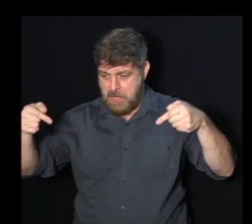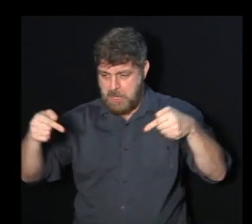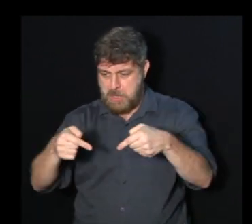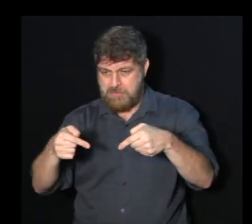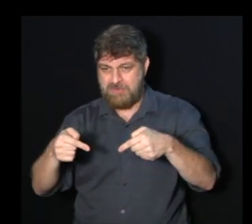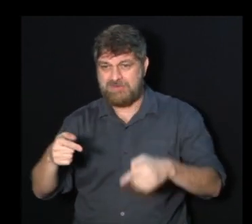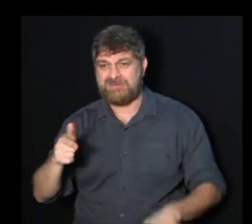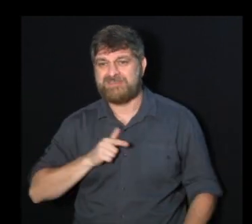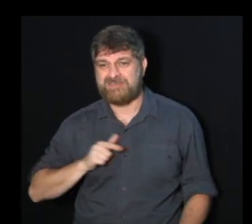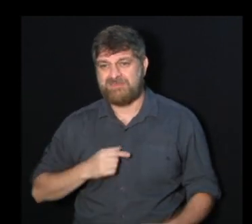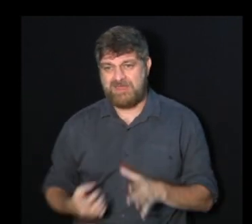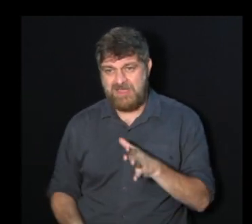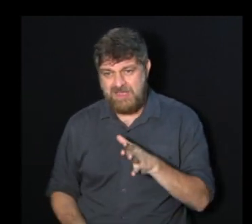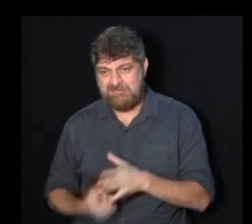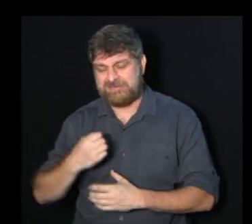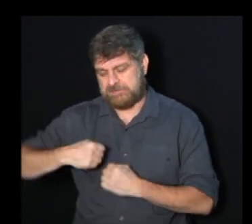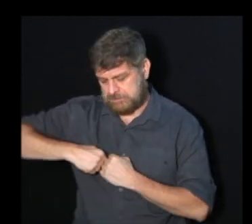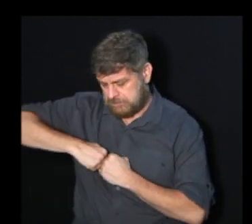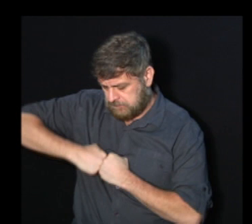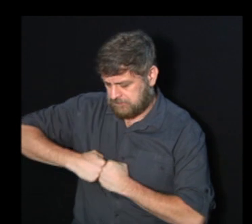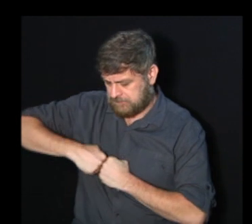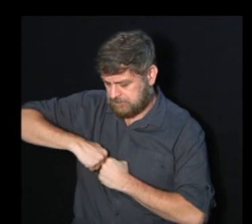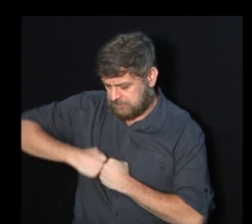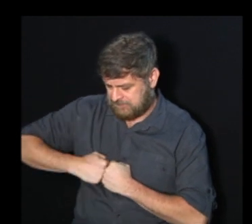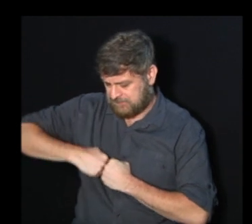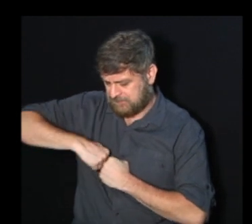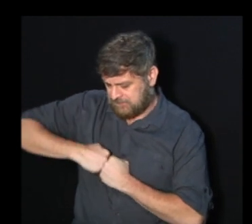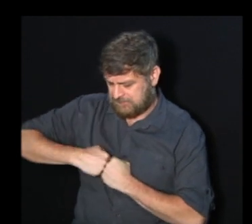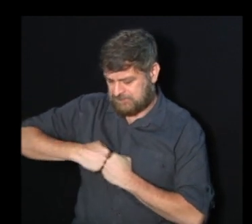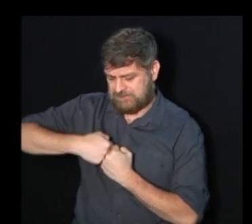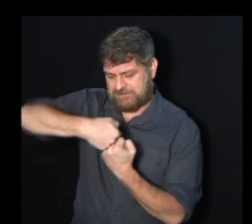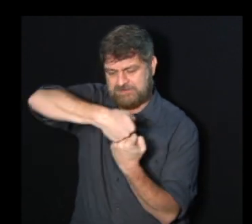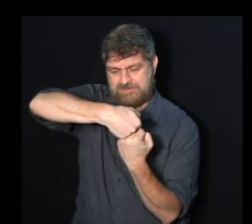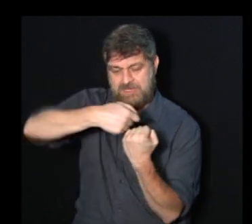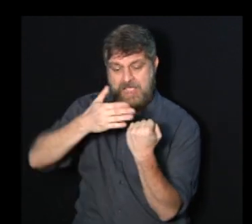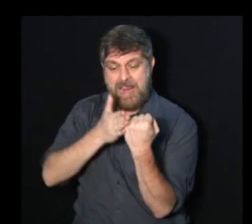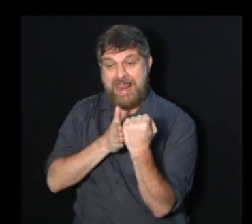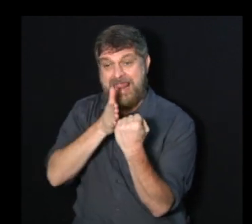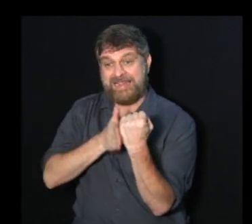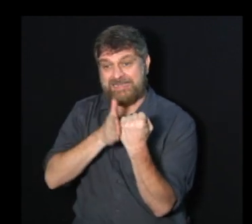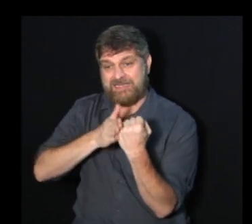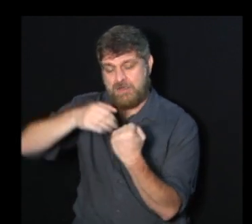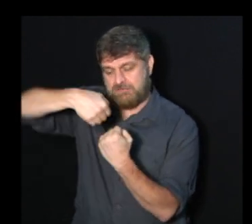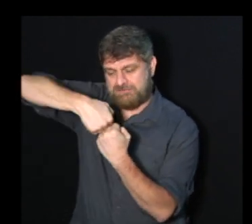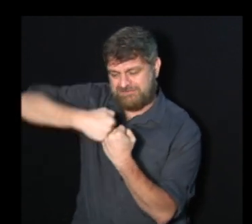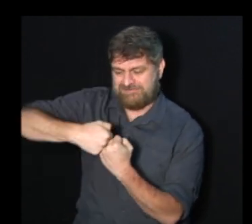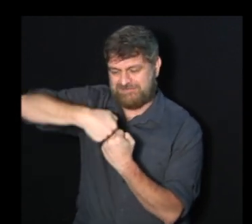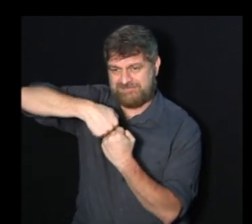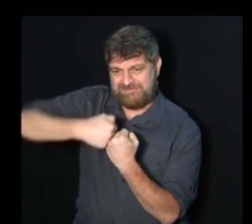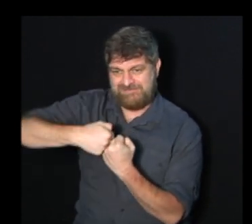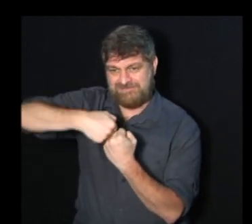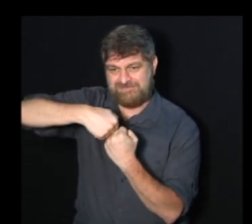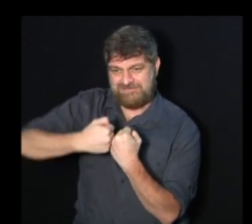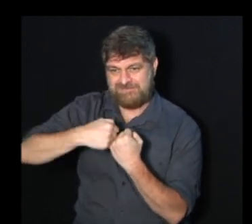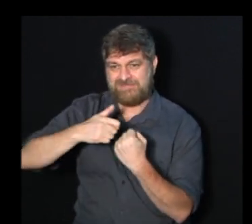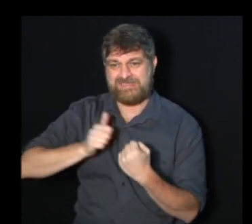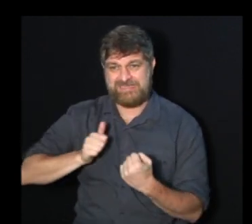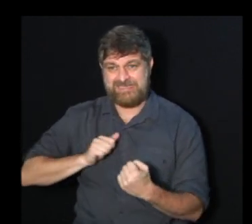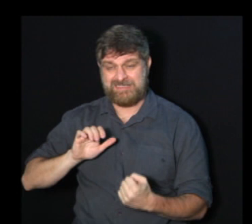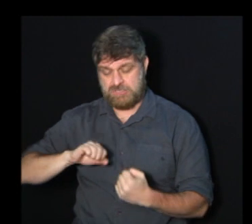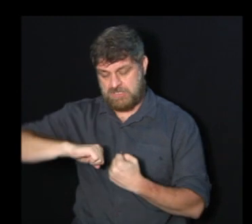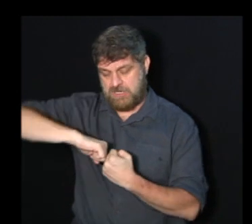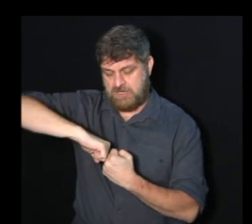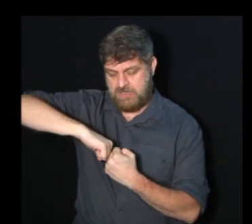desenvolver um comprometimento maior no compartimento lateral do joelho, tá? Então você pega a pessoa, ela já tem um desvio em